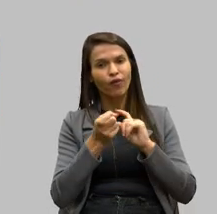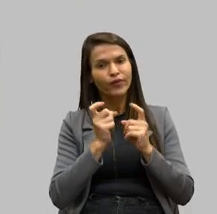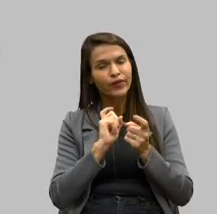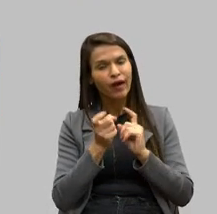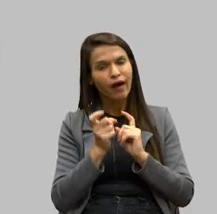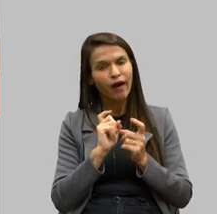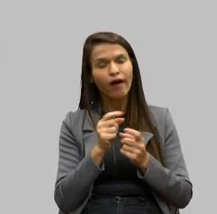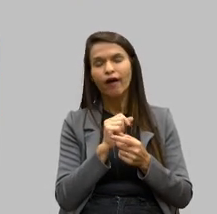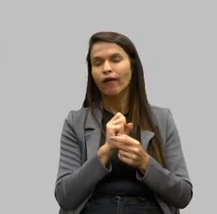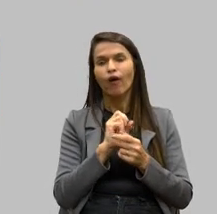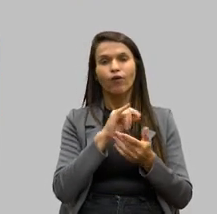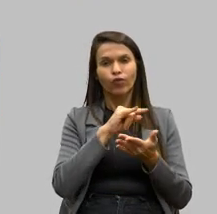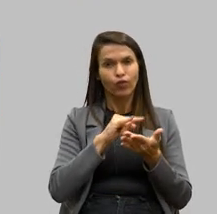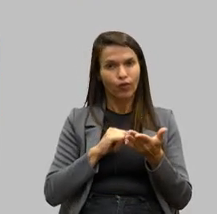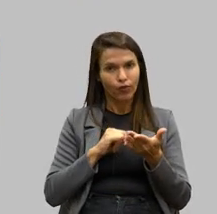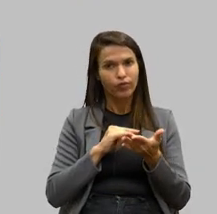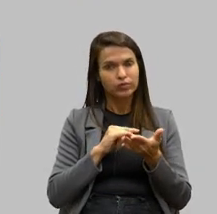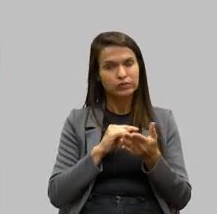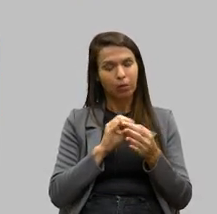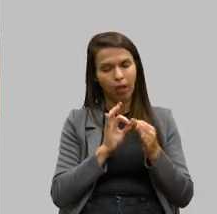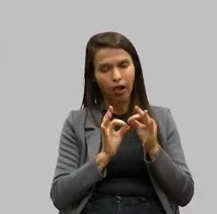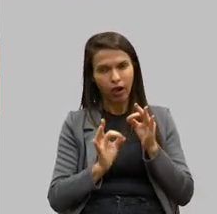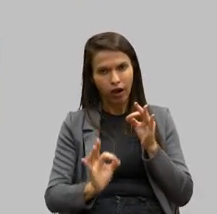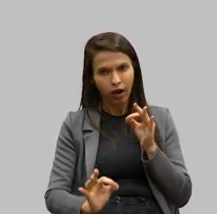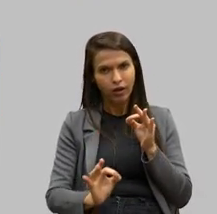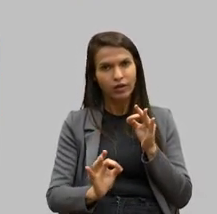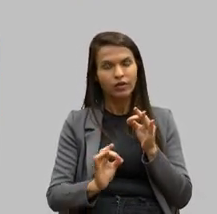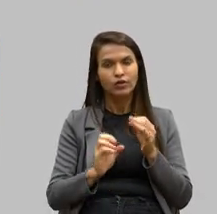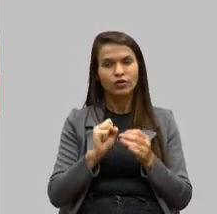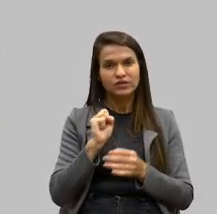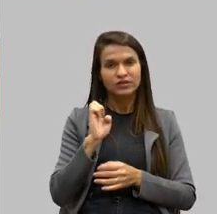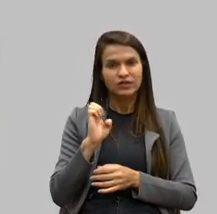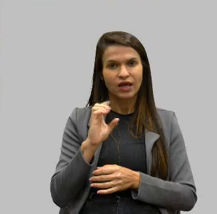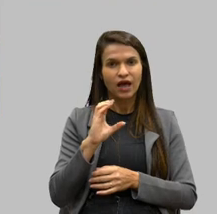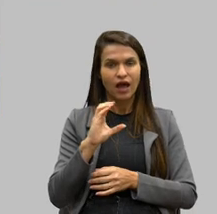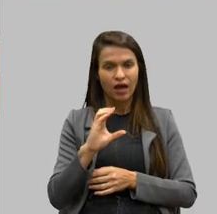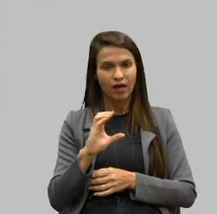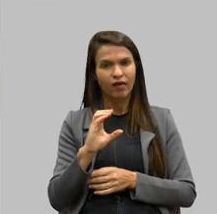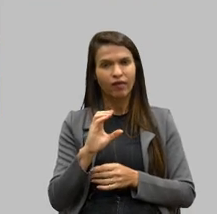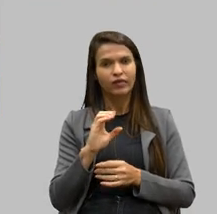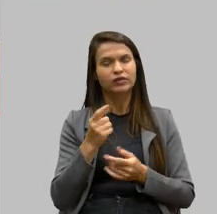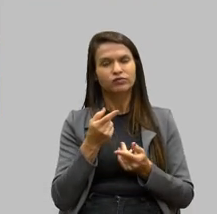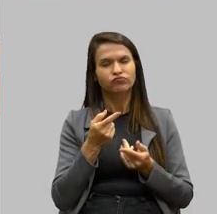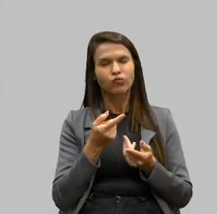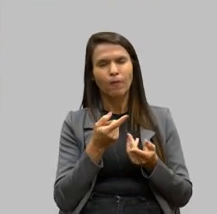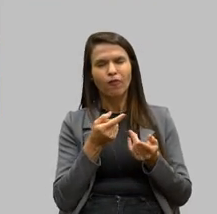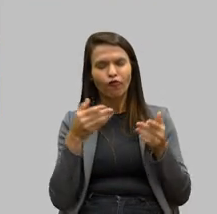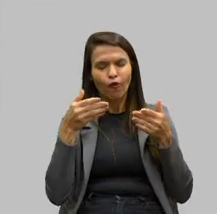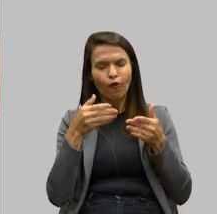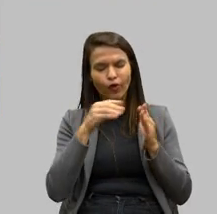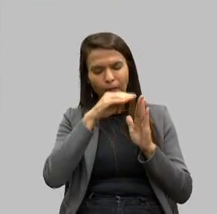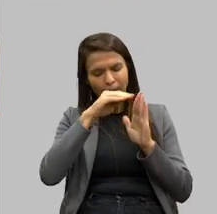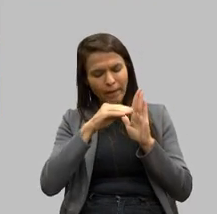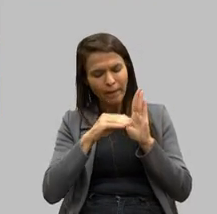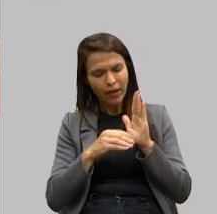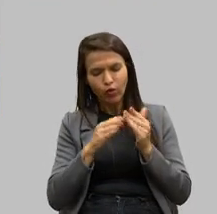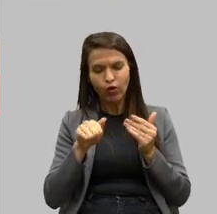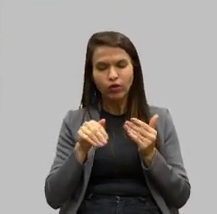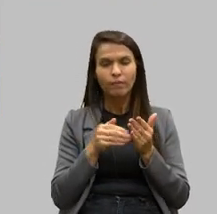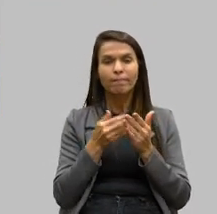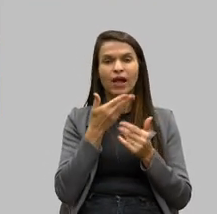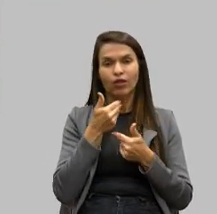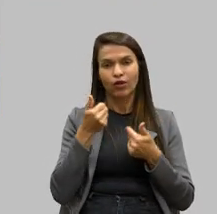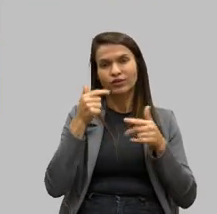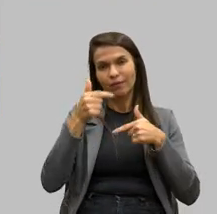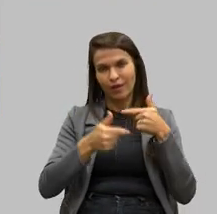seja, porque o documento também é bem extenso, porque os SESECs abordaram todos os pontos, ninguém melhor do que quem trabalha com o SESEC